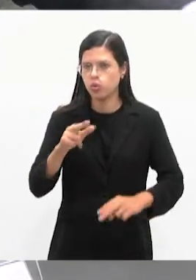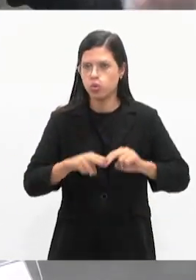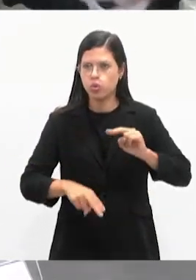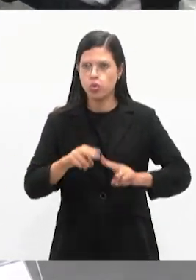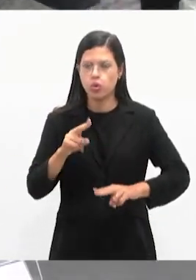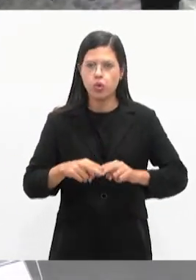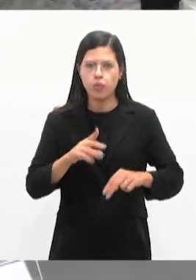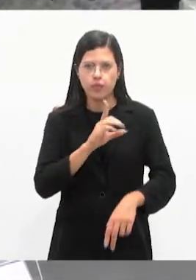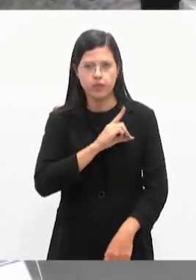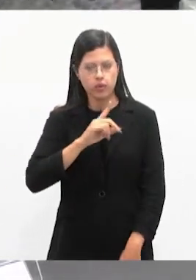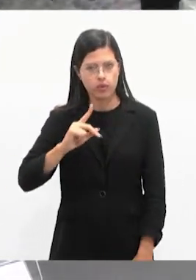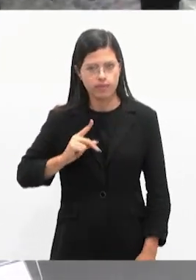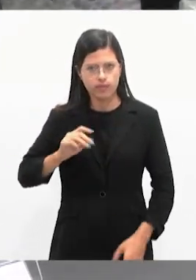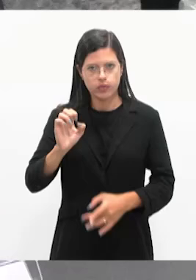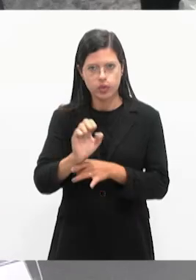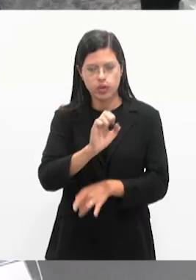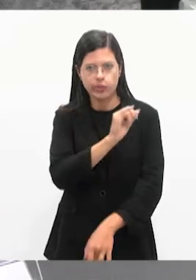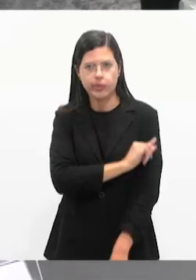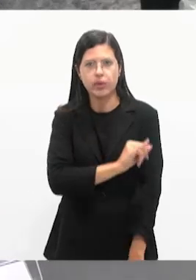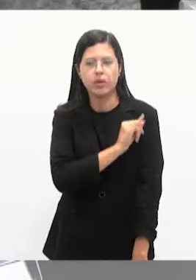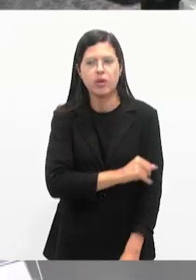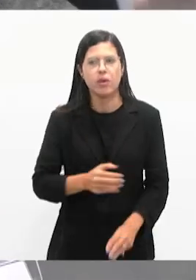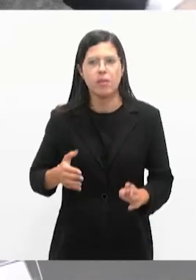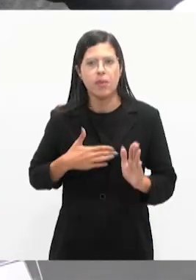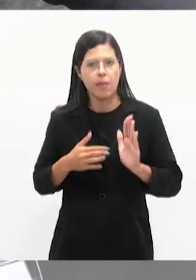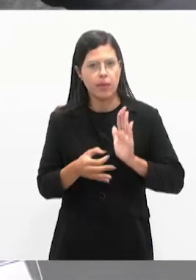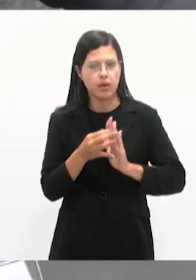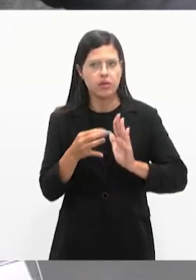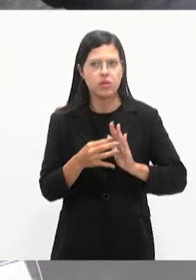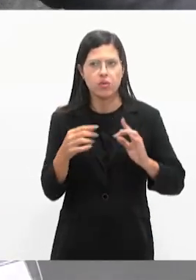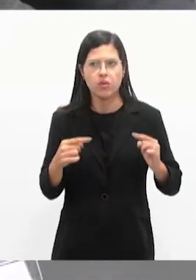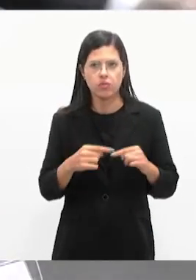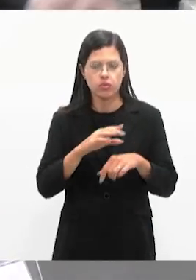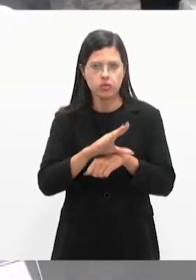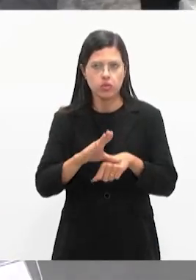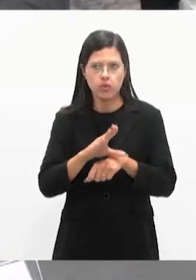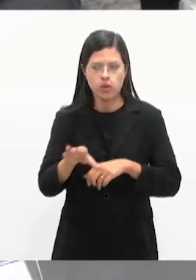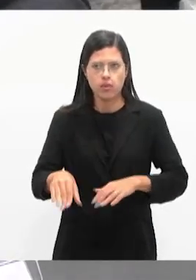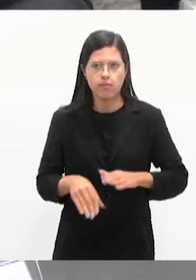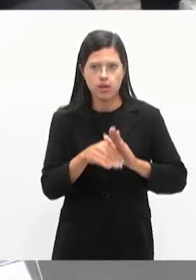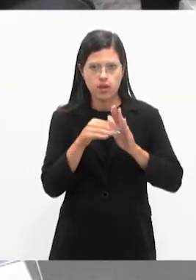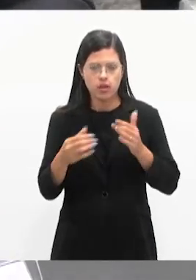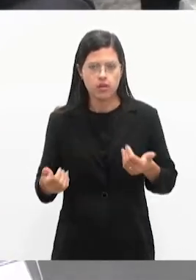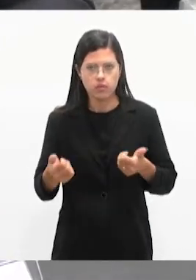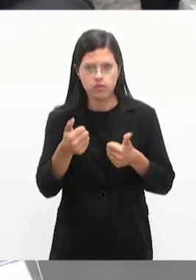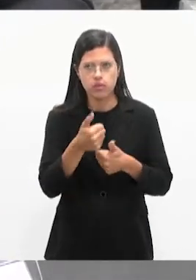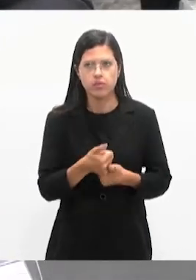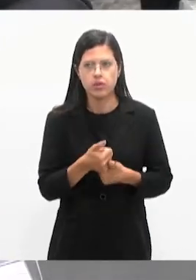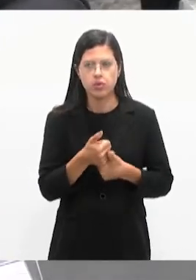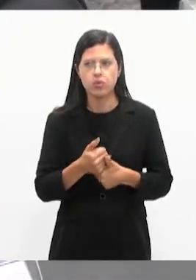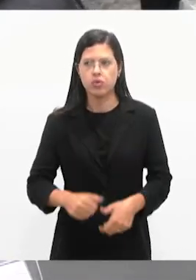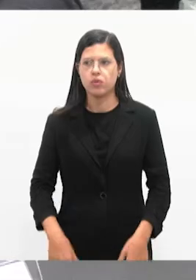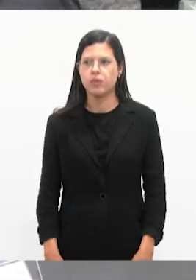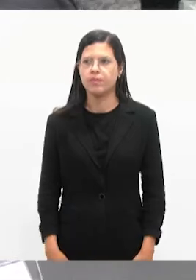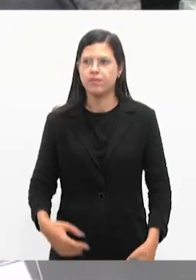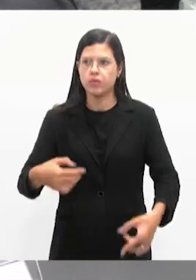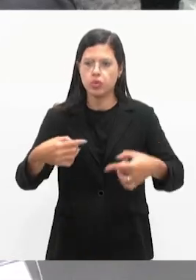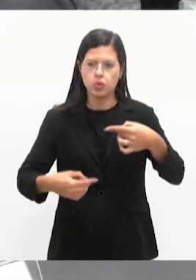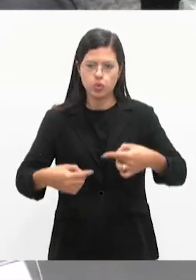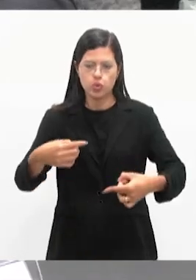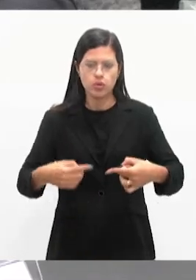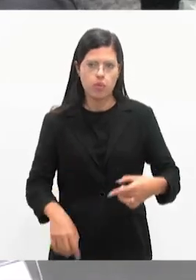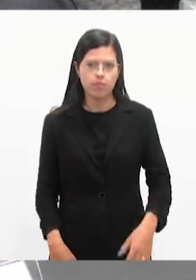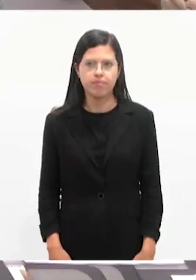Pública do Estado do Rio de Janeiro. Meu parecer é pela constitucionalidade com emendas, concluindo por substitutivo em discussão. Eu